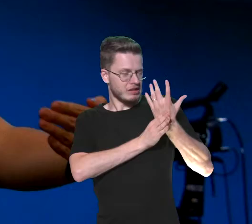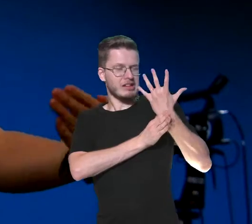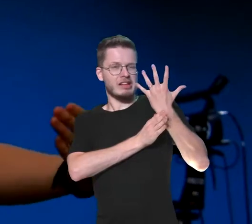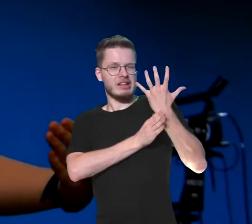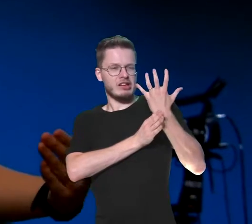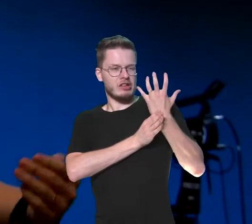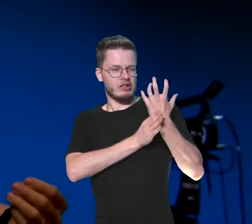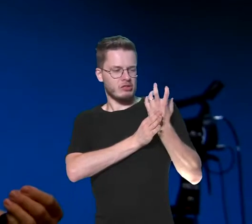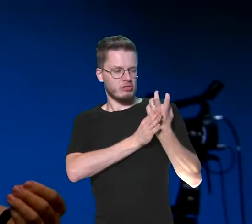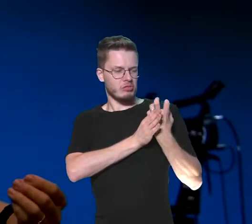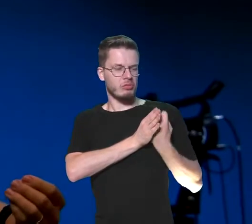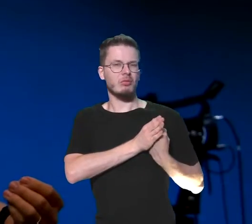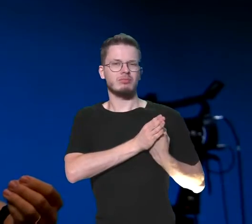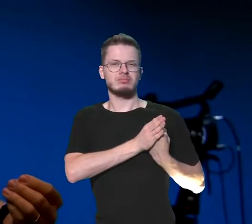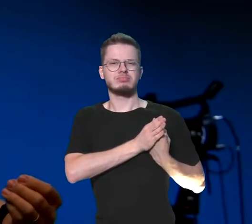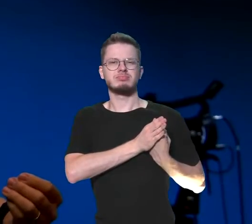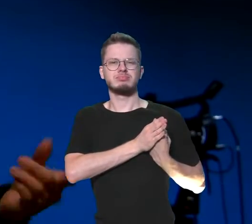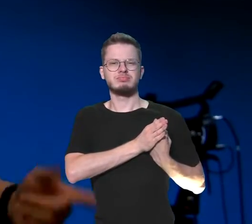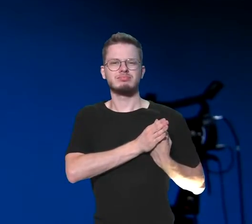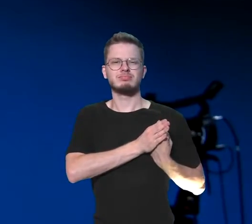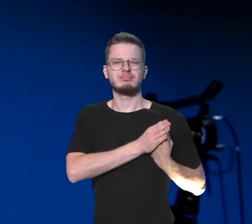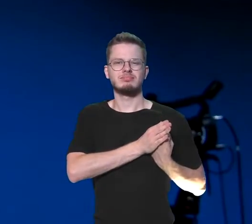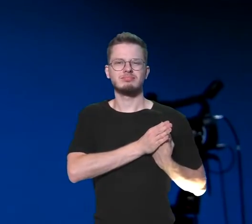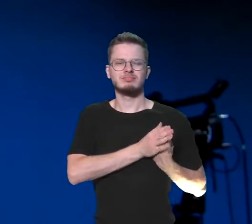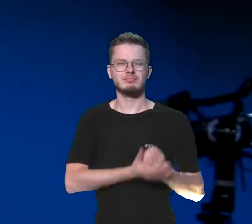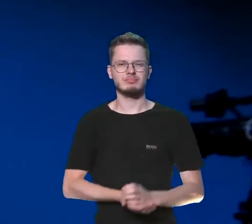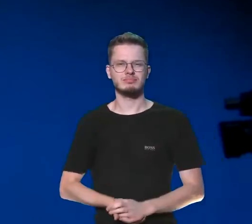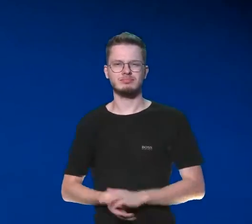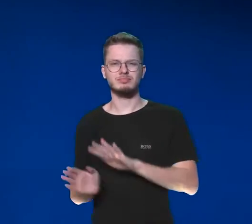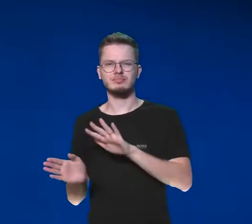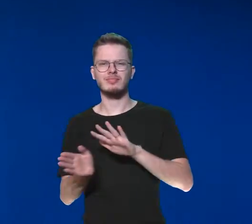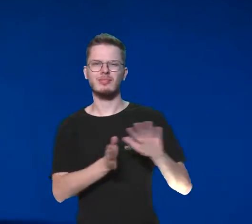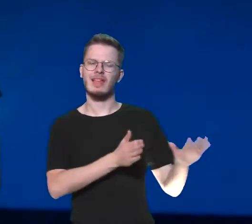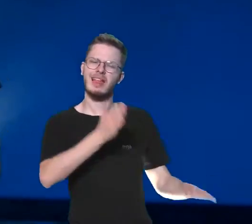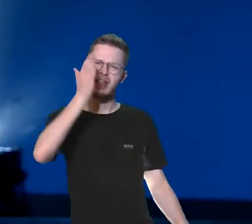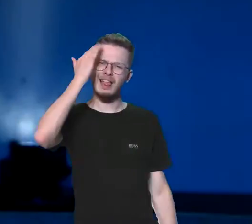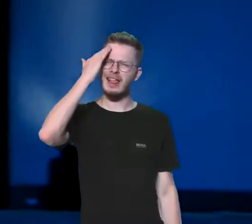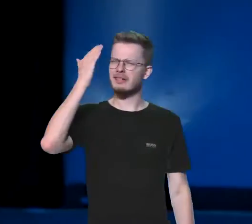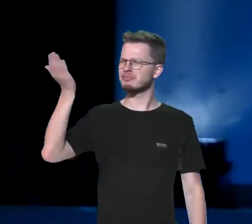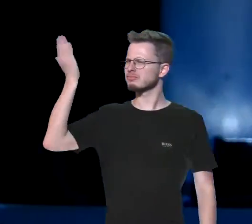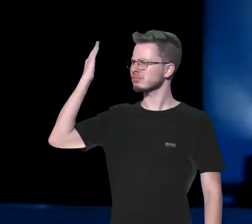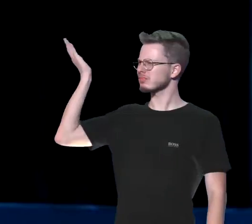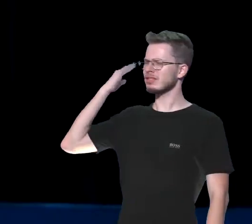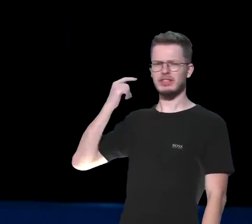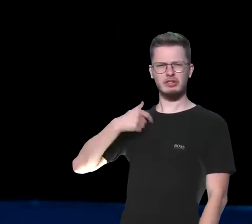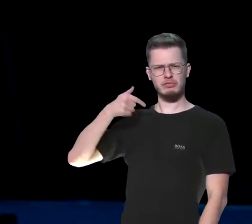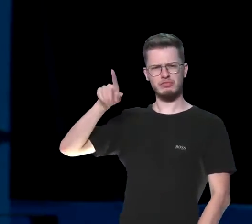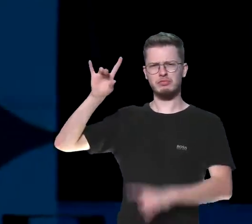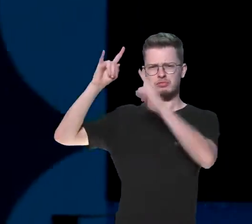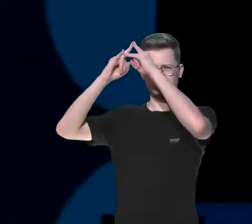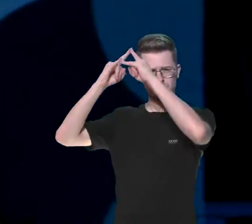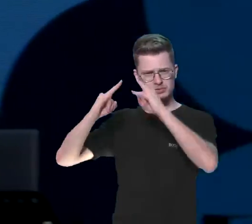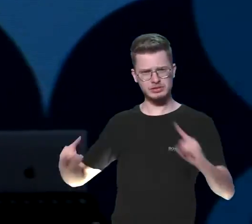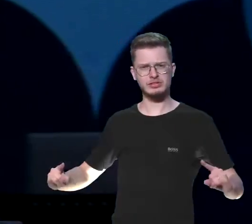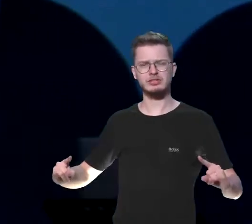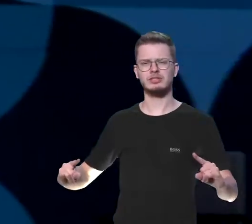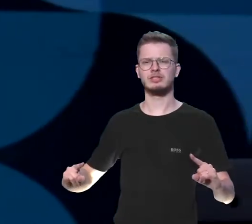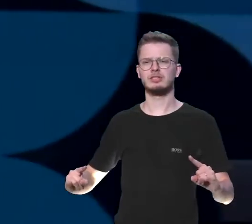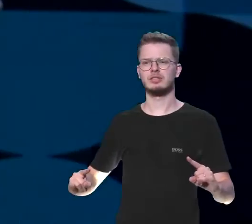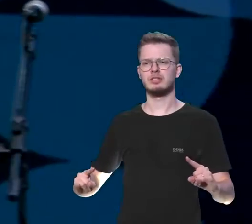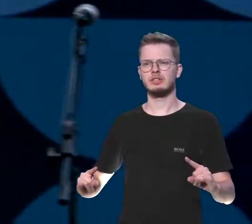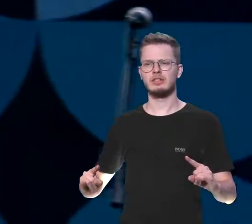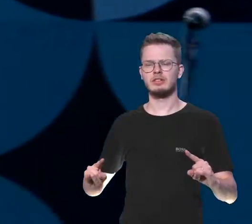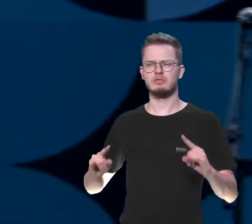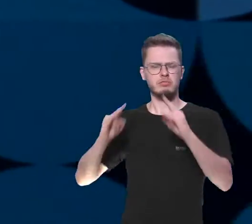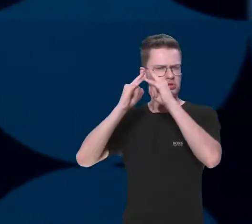fique empacada. Sabe, há um tempo atrás eu fui para um retiro focado em